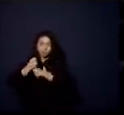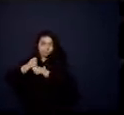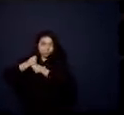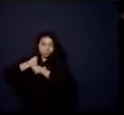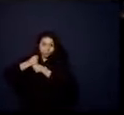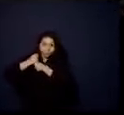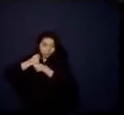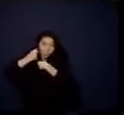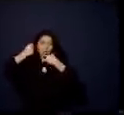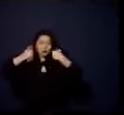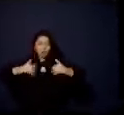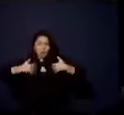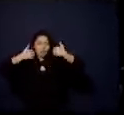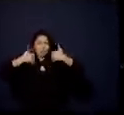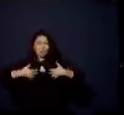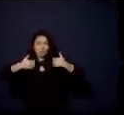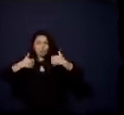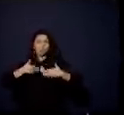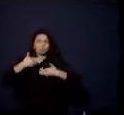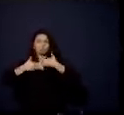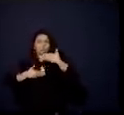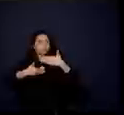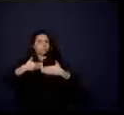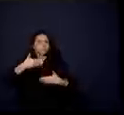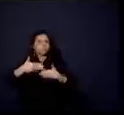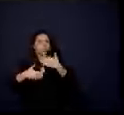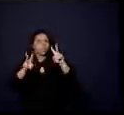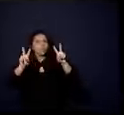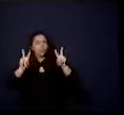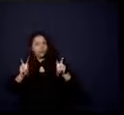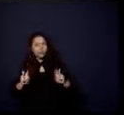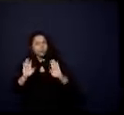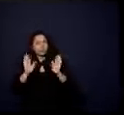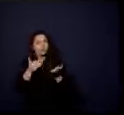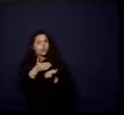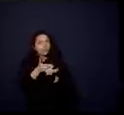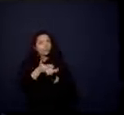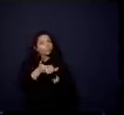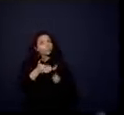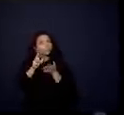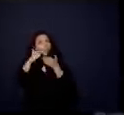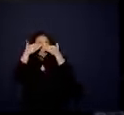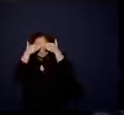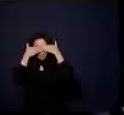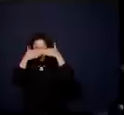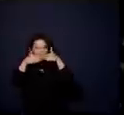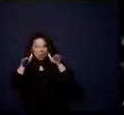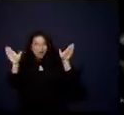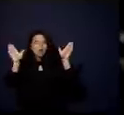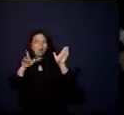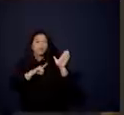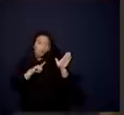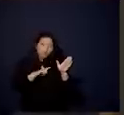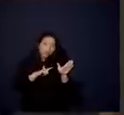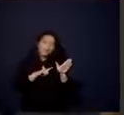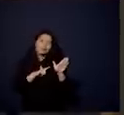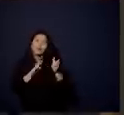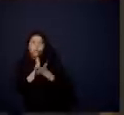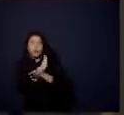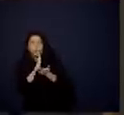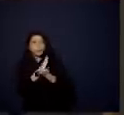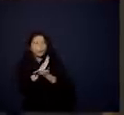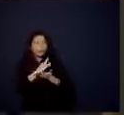no Congresso Nacional o tema já avançou muito óbvio que vai ter uma nova rodada de discussão tem parlamentares novos que vão ter que entender o tema